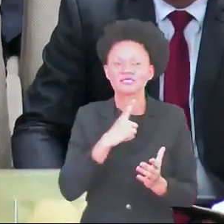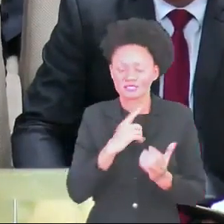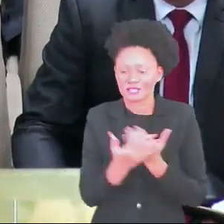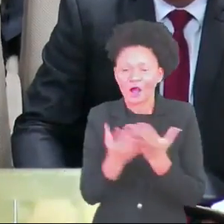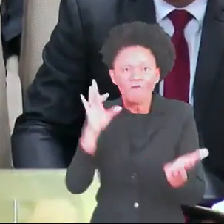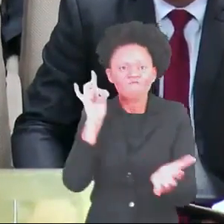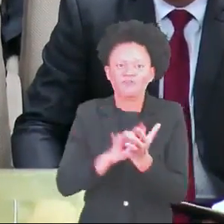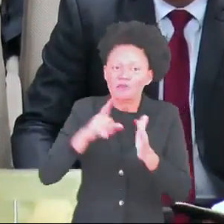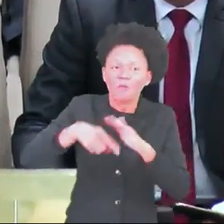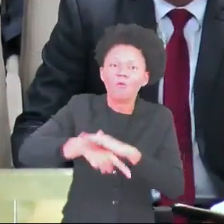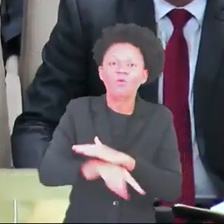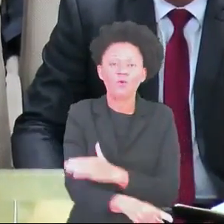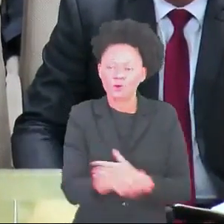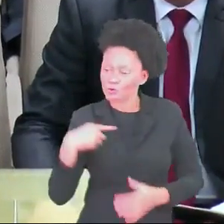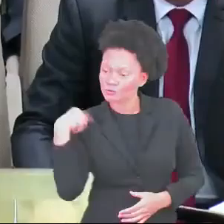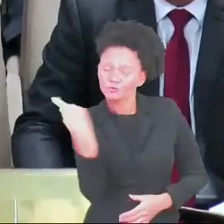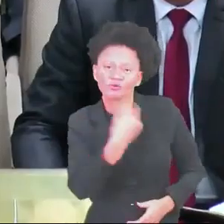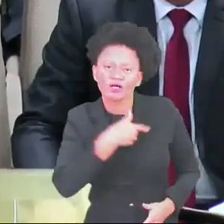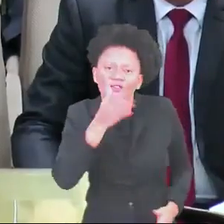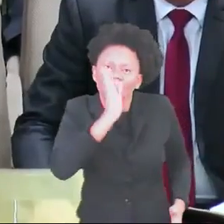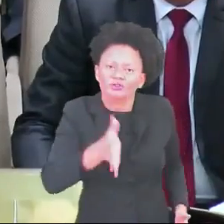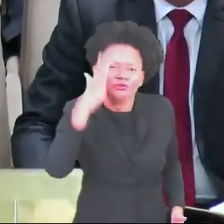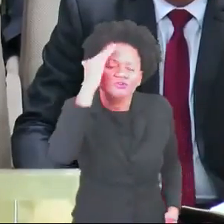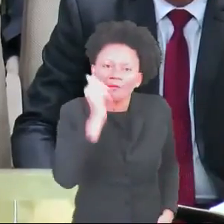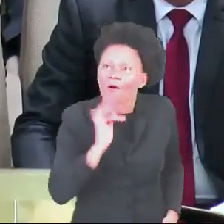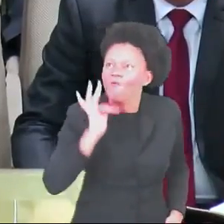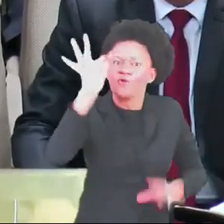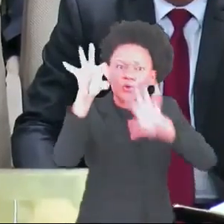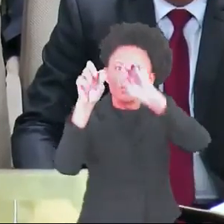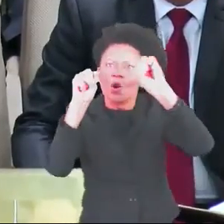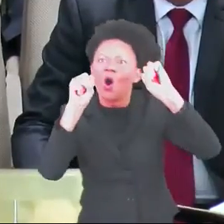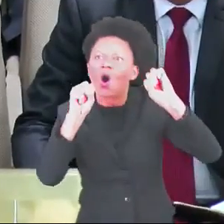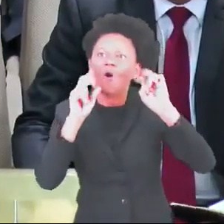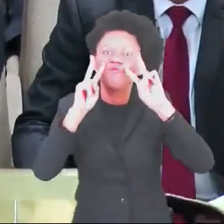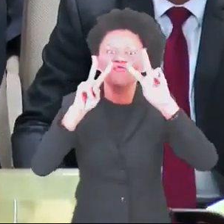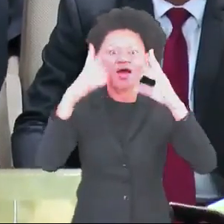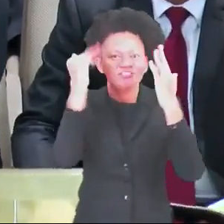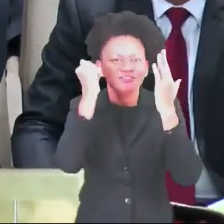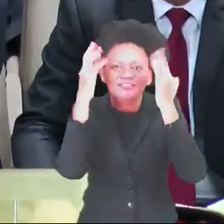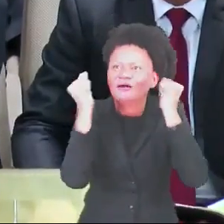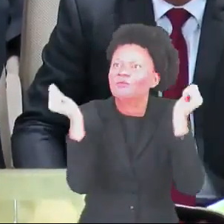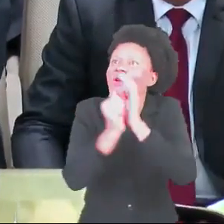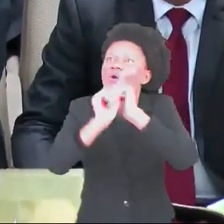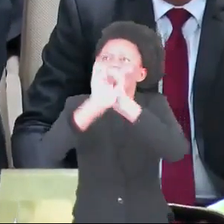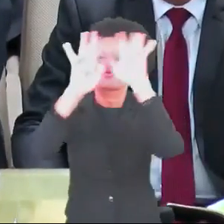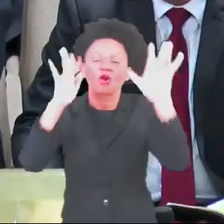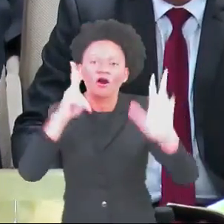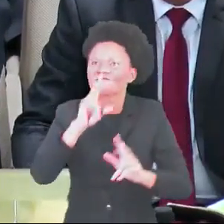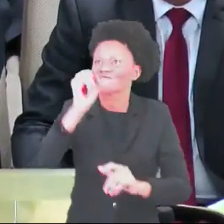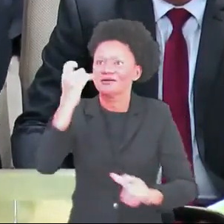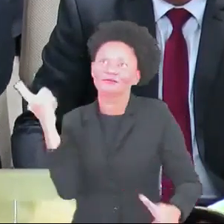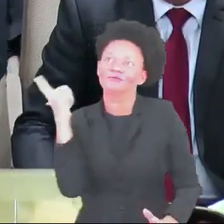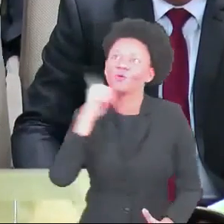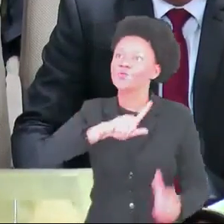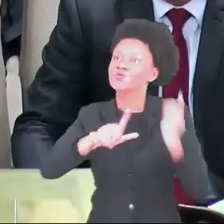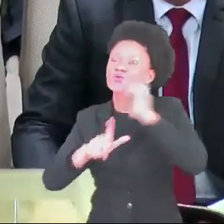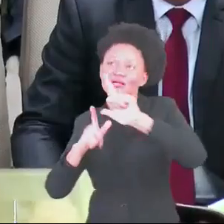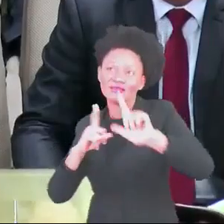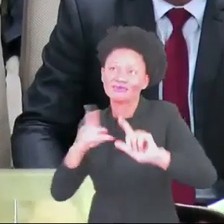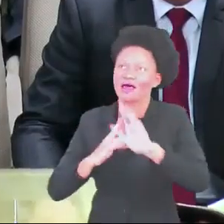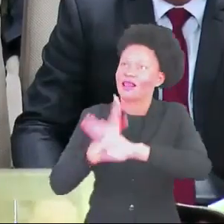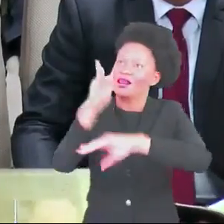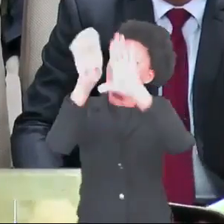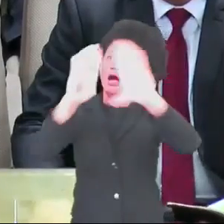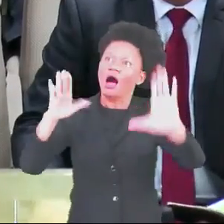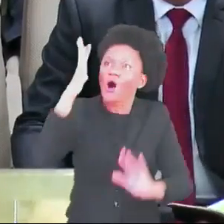realidade profunda. Nós já sabemos o nosso futuro, nós já sabemos a glória que nós vamos ter no céu, nós já sabemos